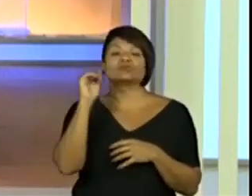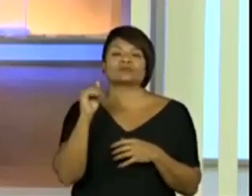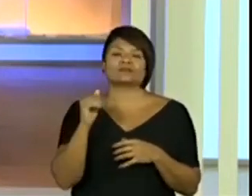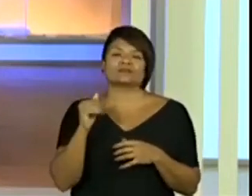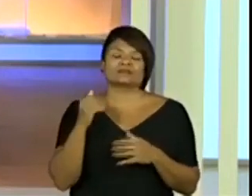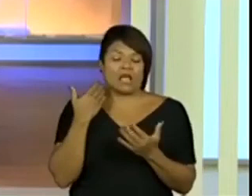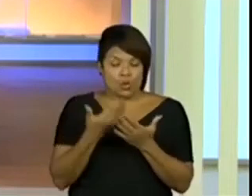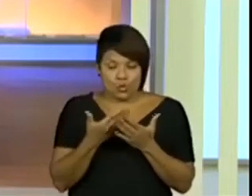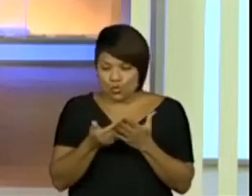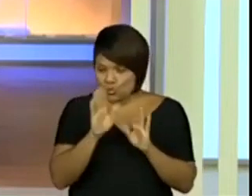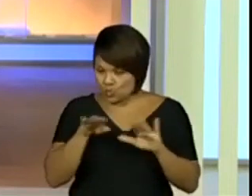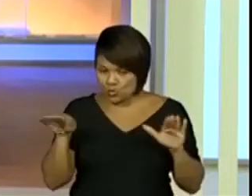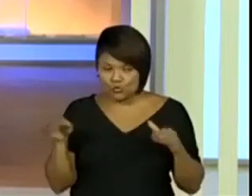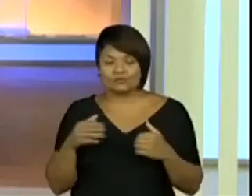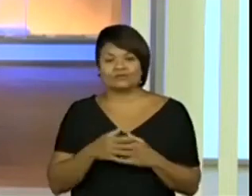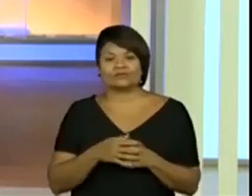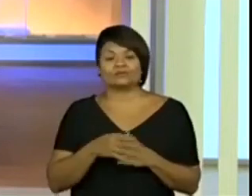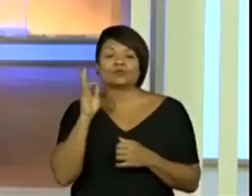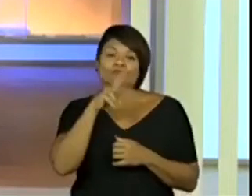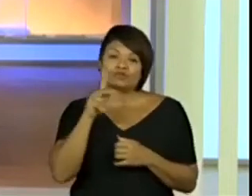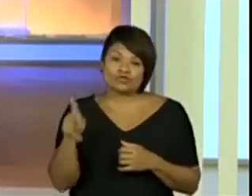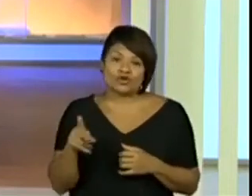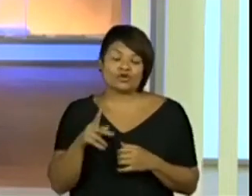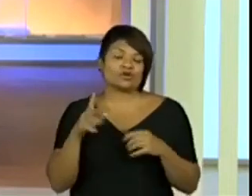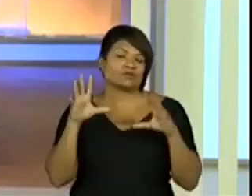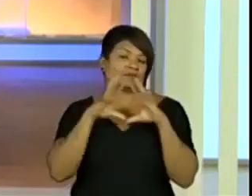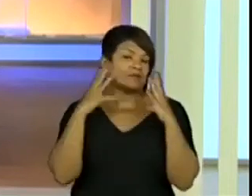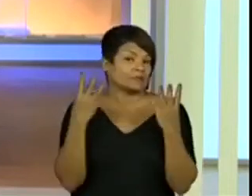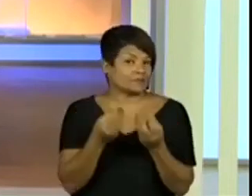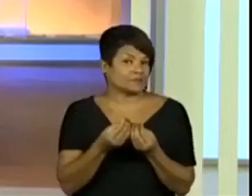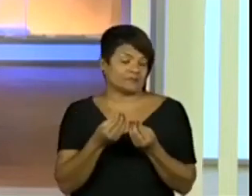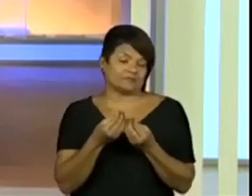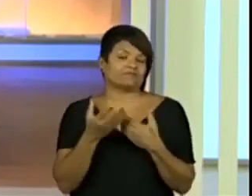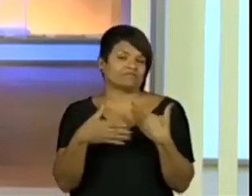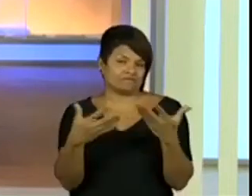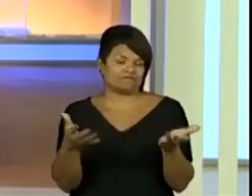alunos, professores, pais